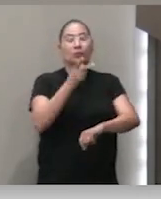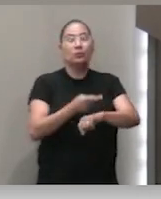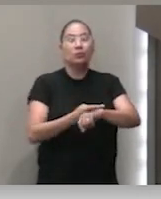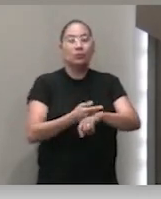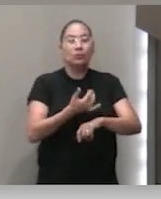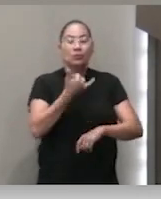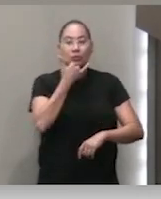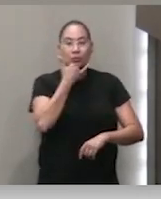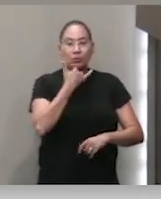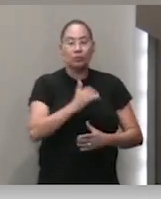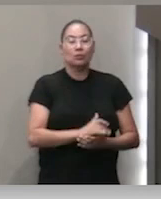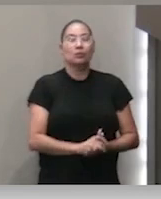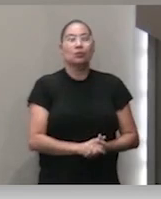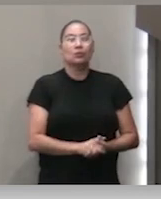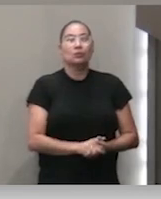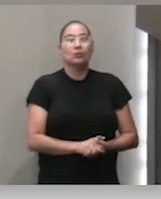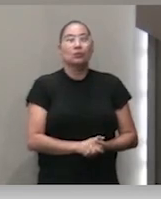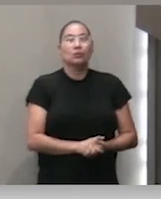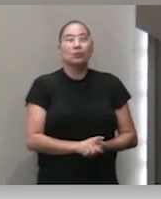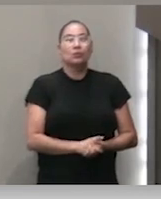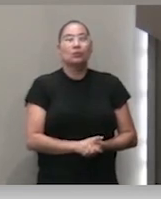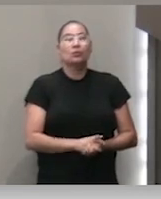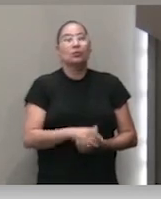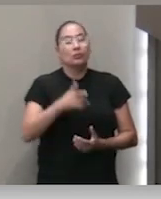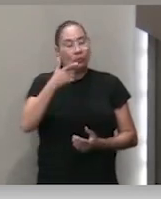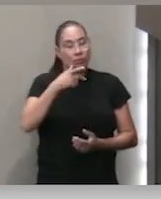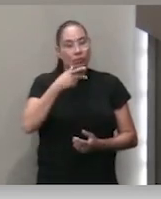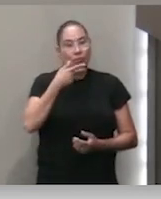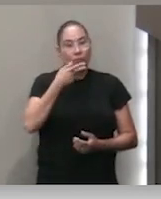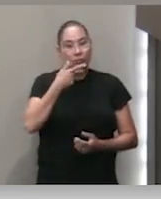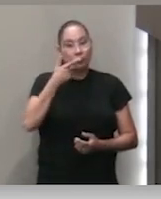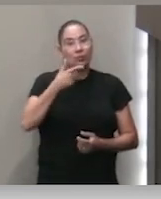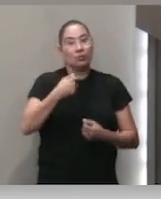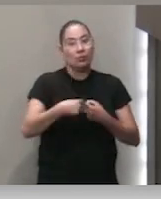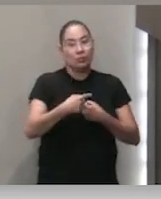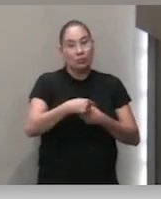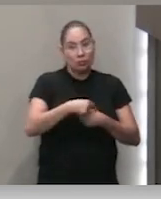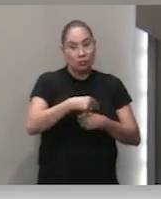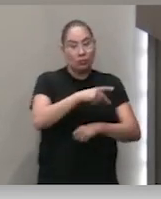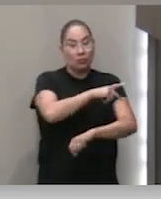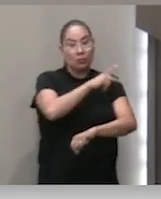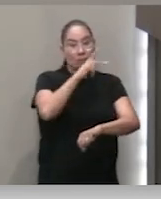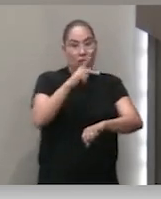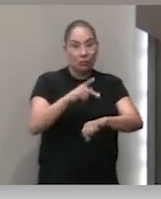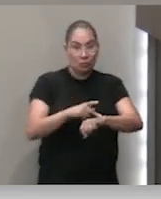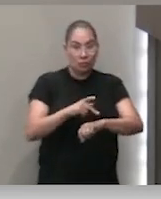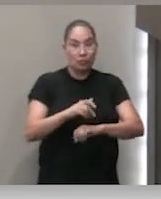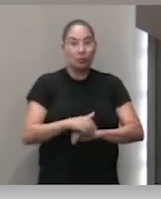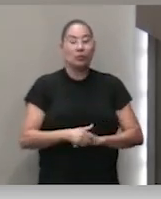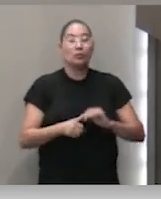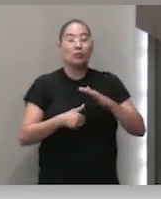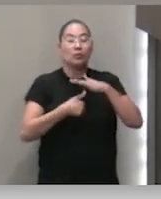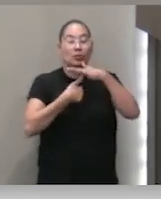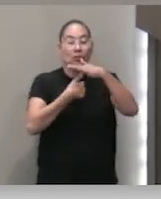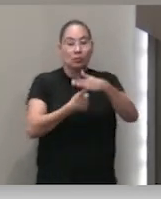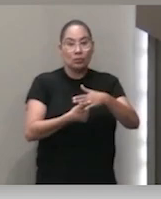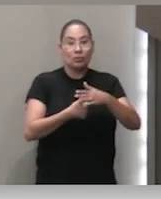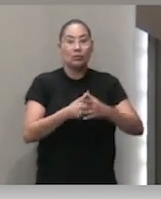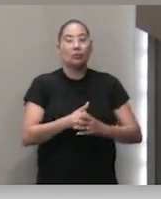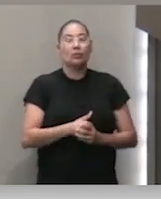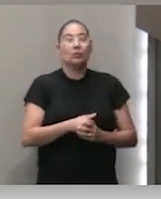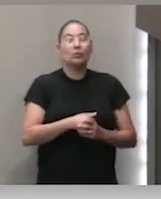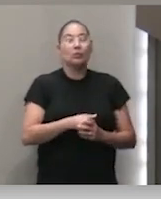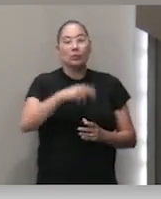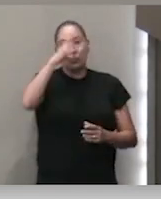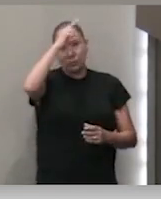Desculpa, Pontão. Tá, vamos retificar, a cidade de Pontão. Uma liderança, inclusive, o prefeito,